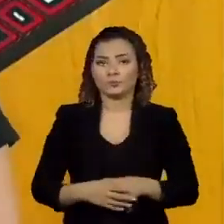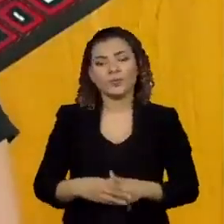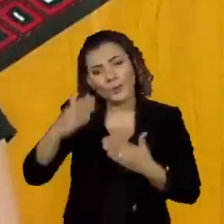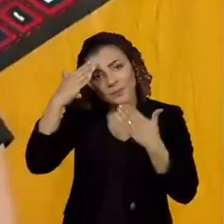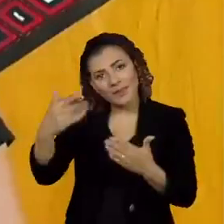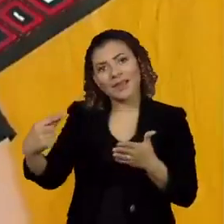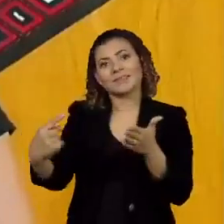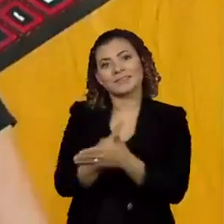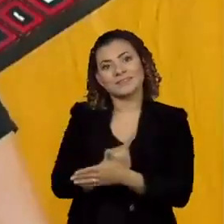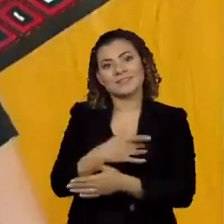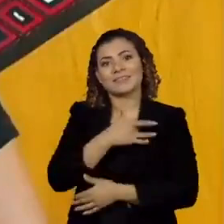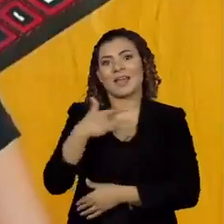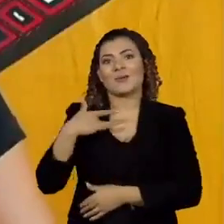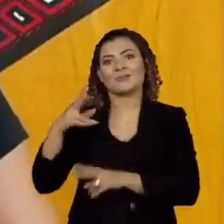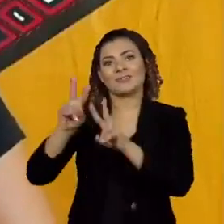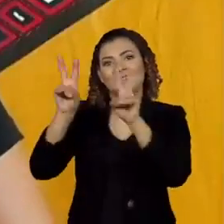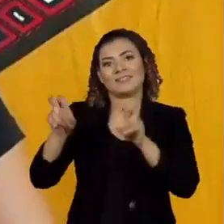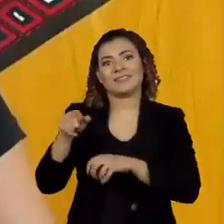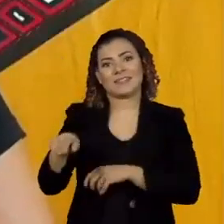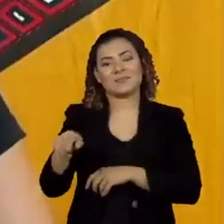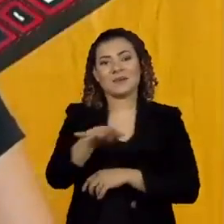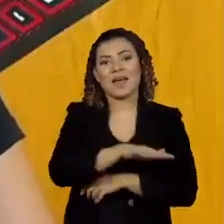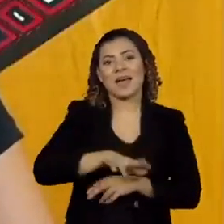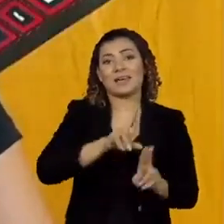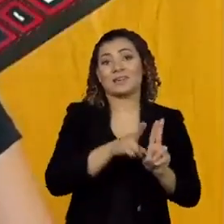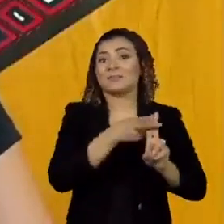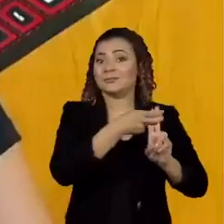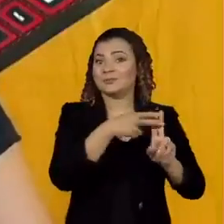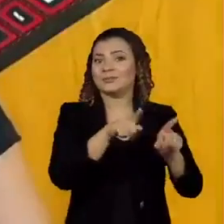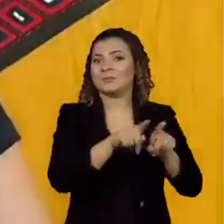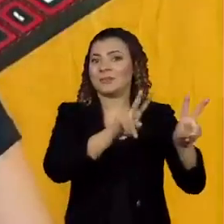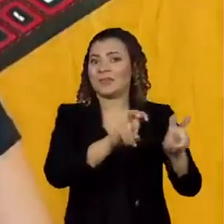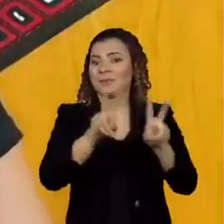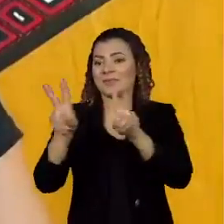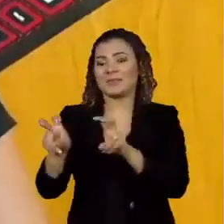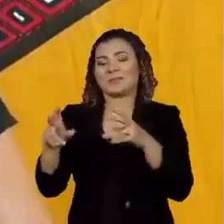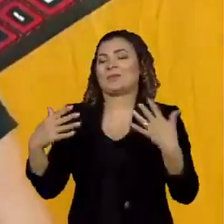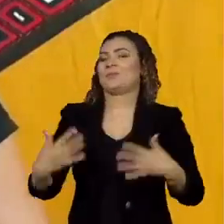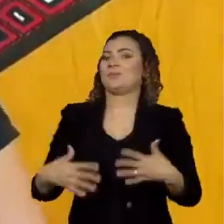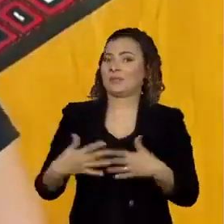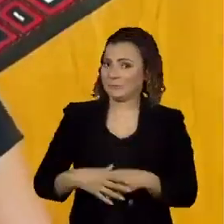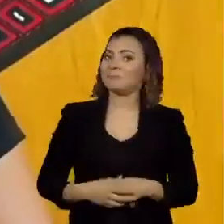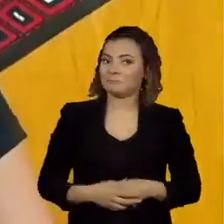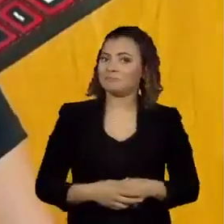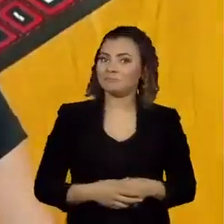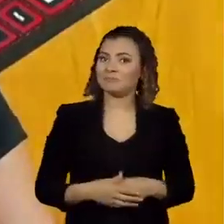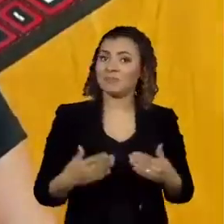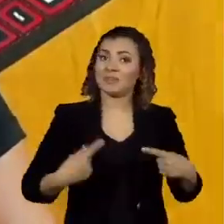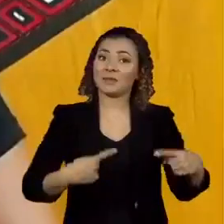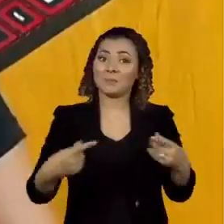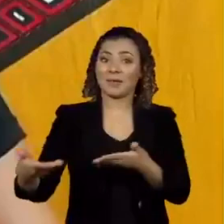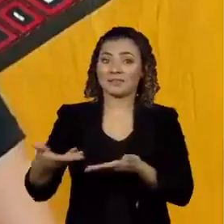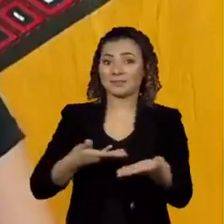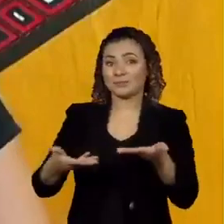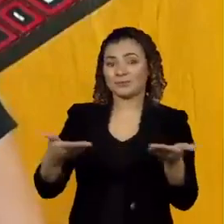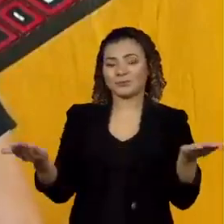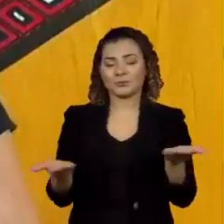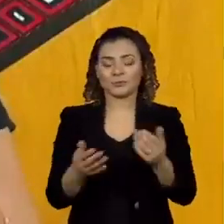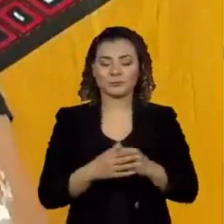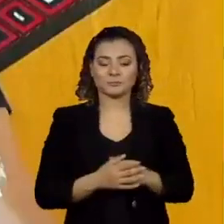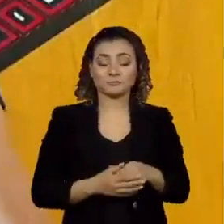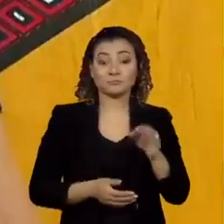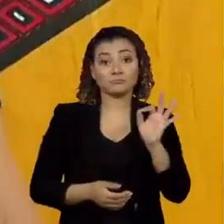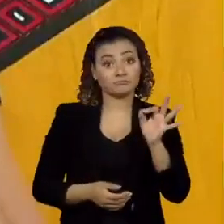por trazer a saúde e o Sistema Único de Saúde para a mesa de debate. É